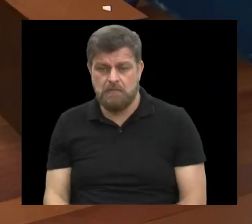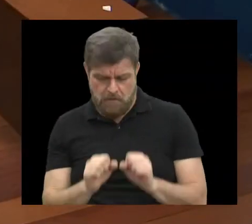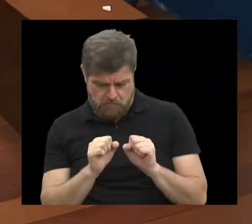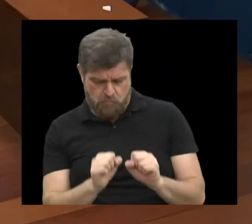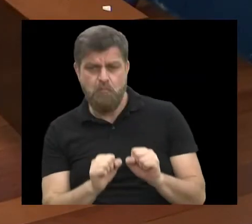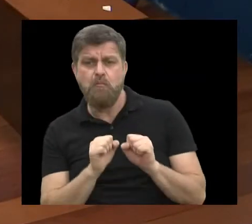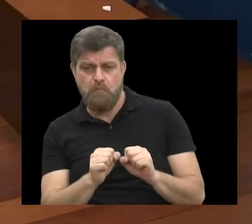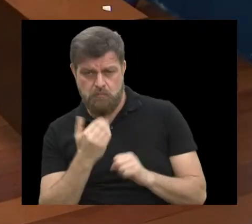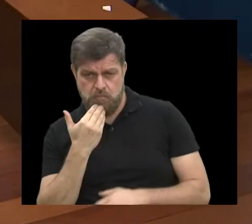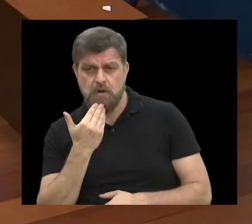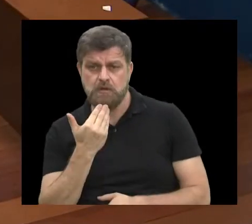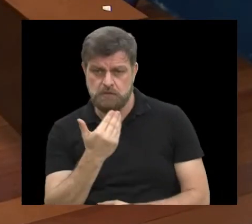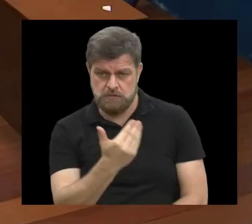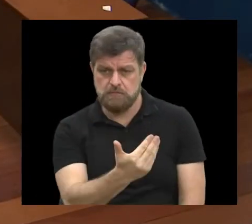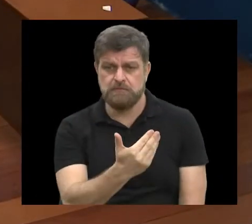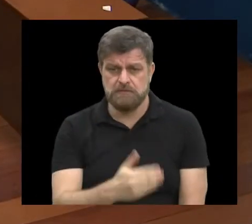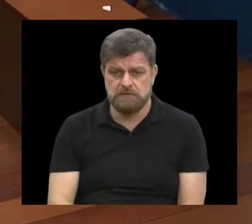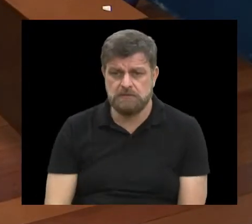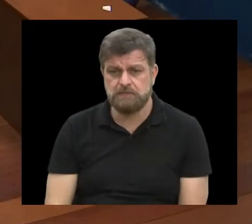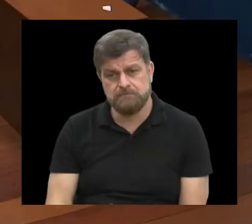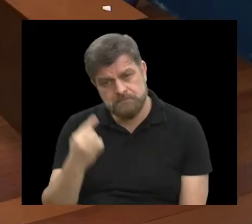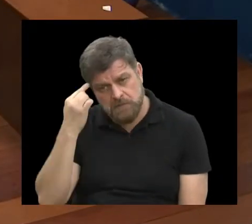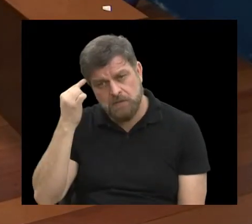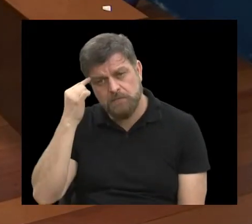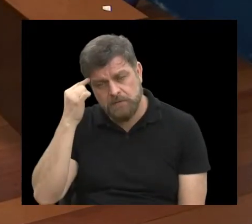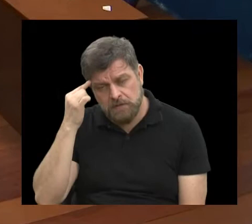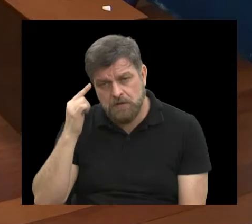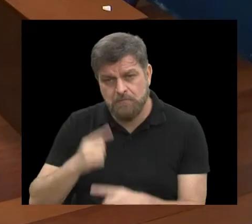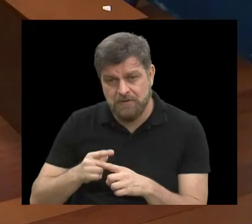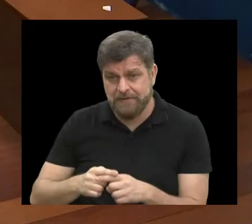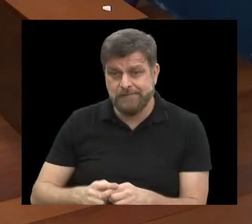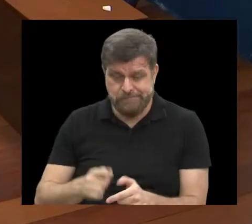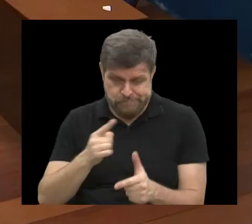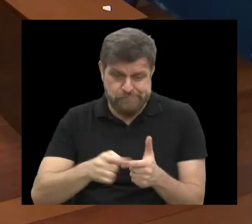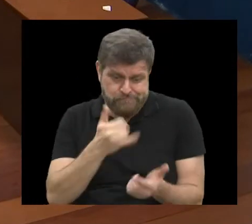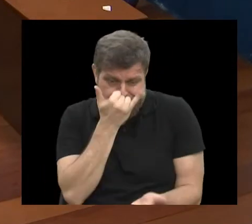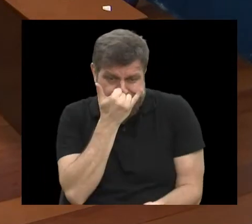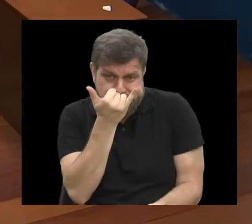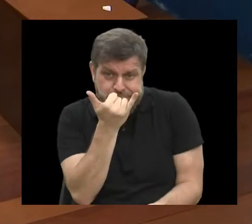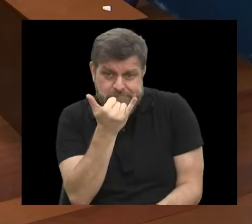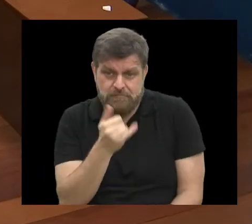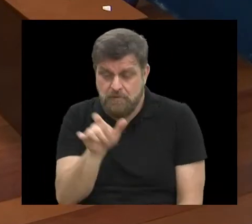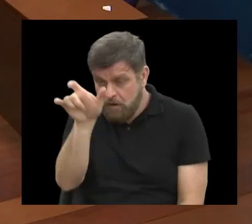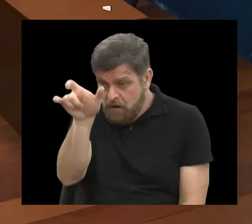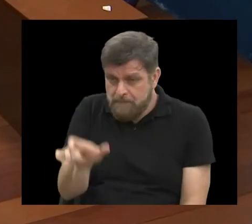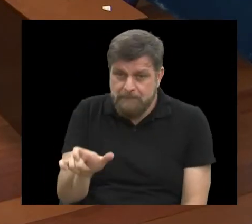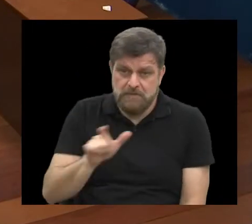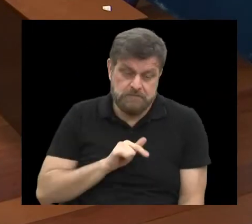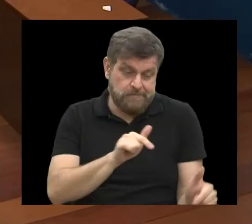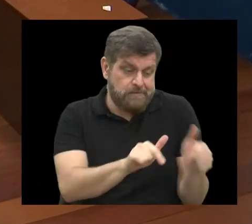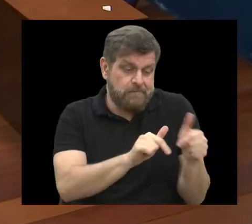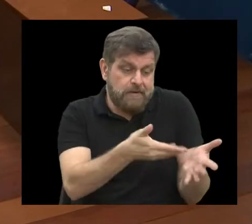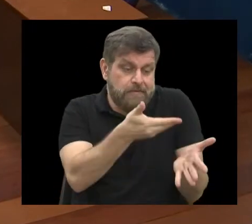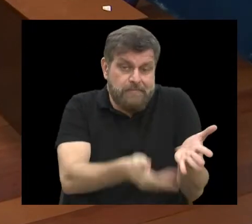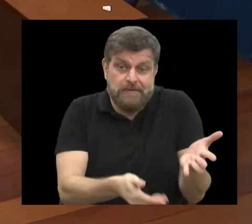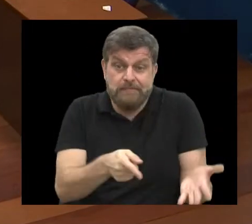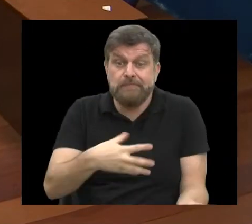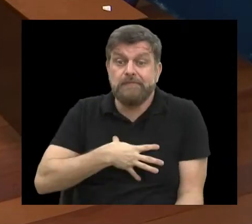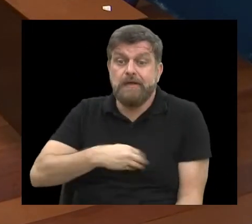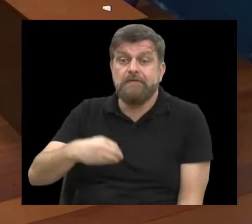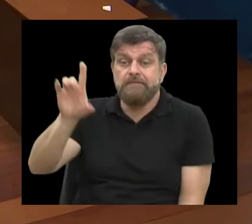Pode solicitar. O benefício, eu penso que é justamente para situações de vulnerabilidade que a gente passa e que podem